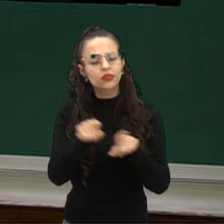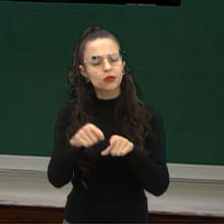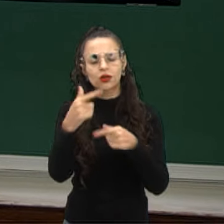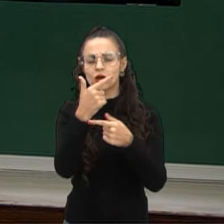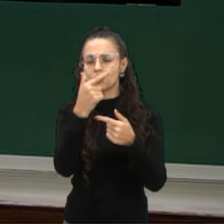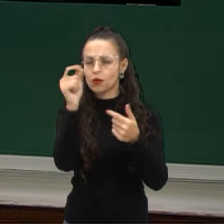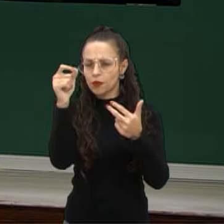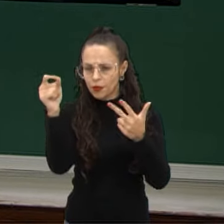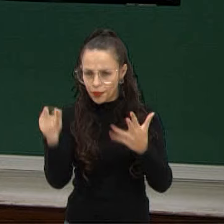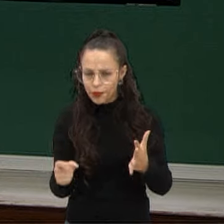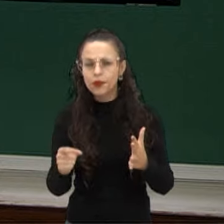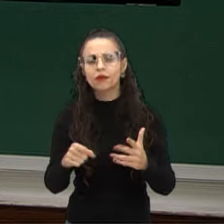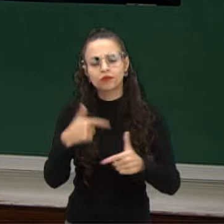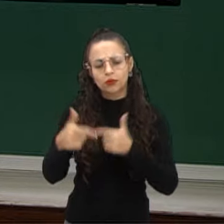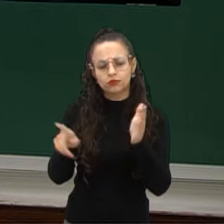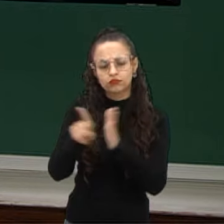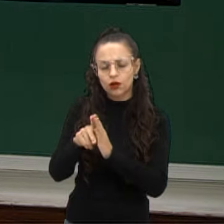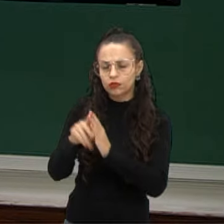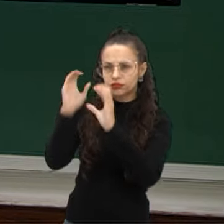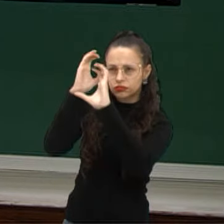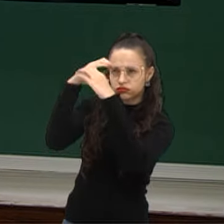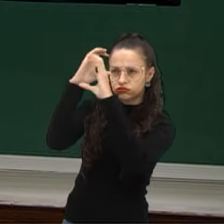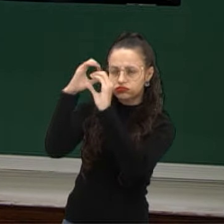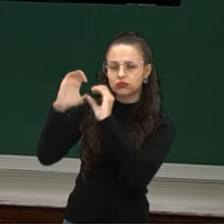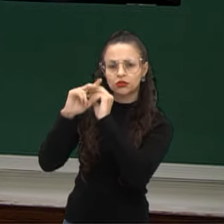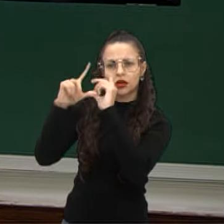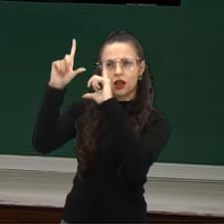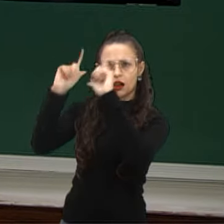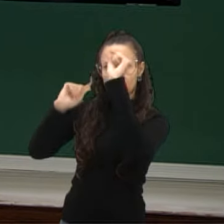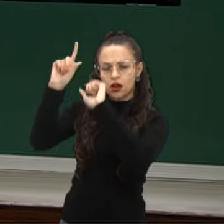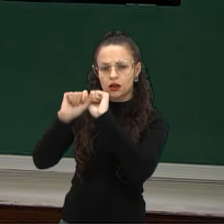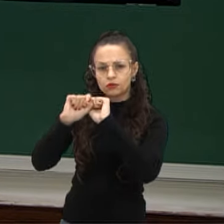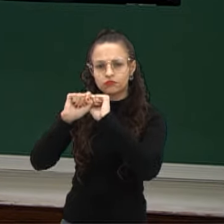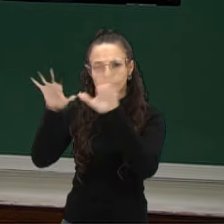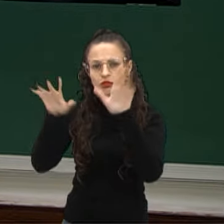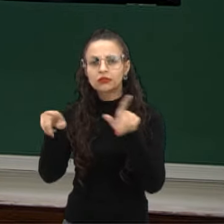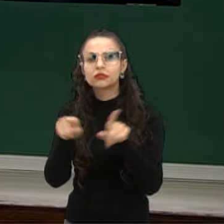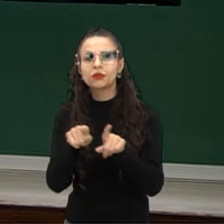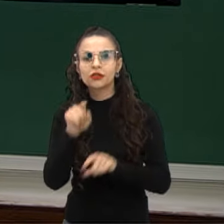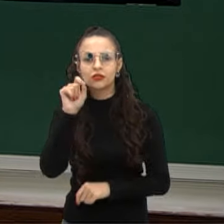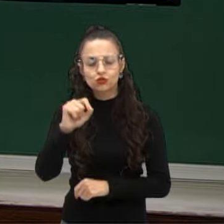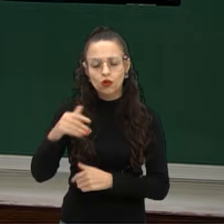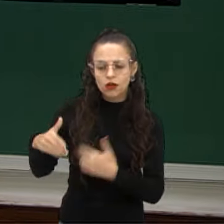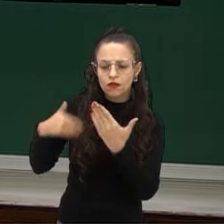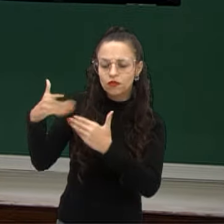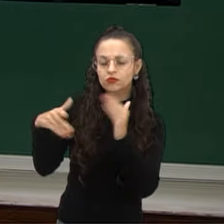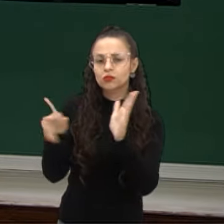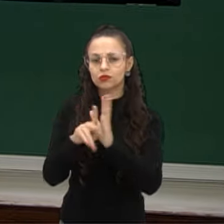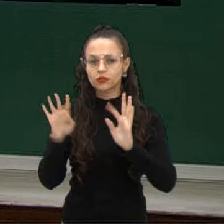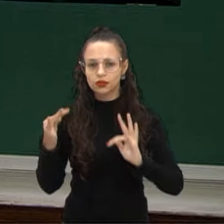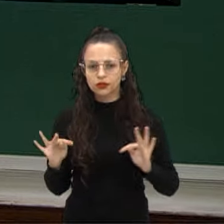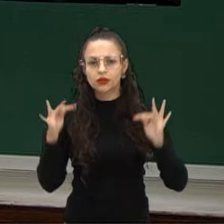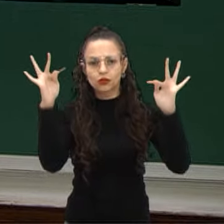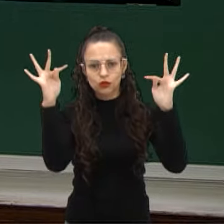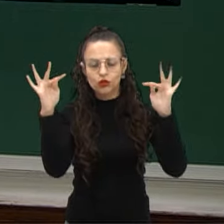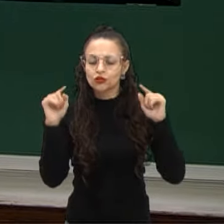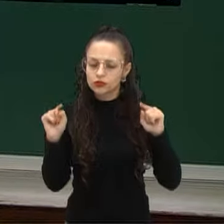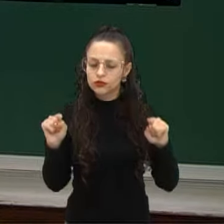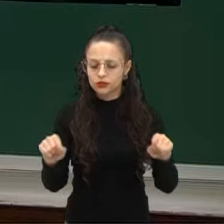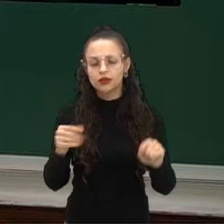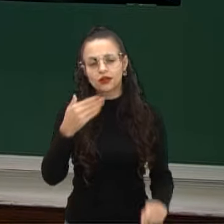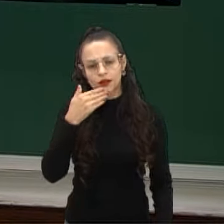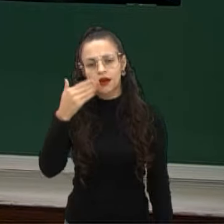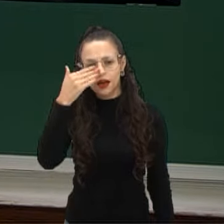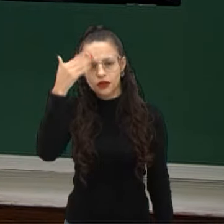trabalhos de astronomia que depois viraram livros, foram traduzidos, né? Então, para dar toda essa evolução tecnológica que os